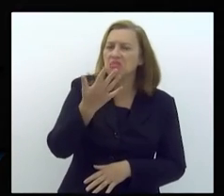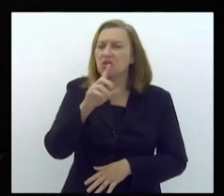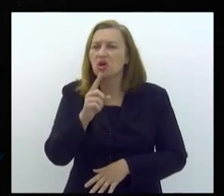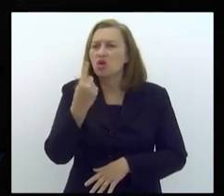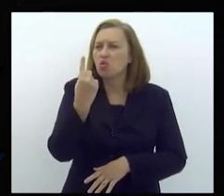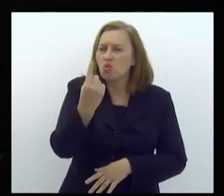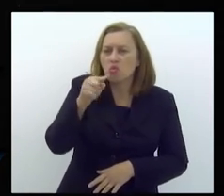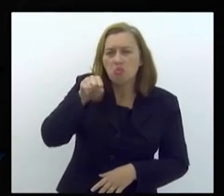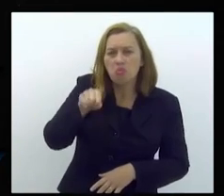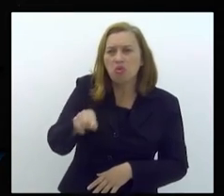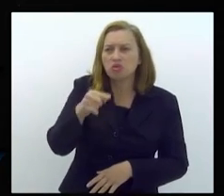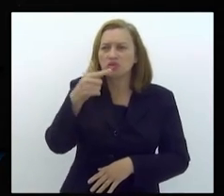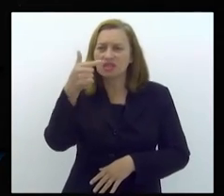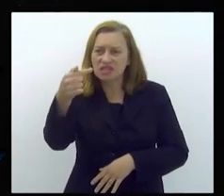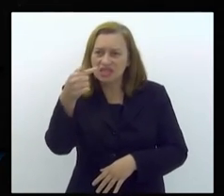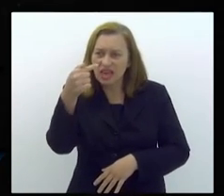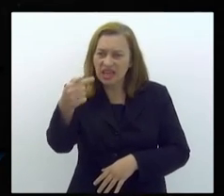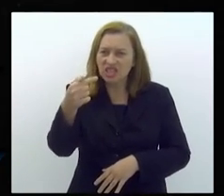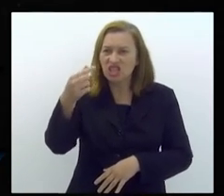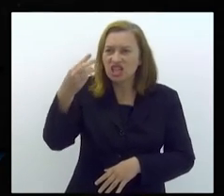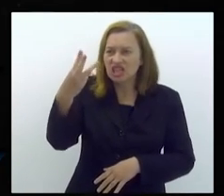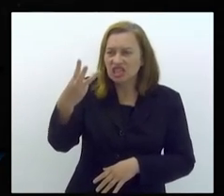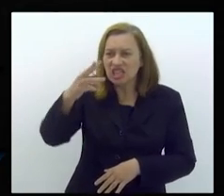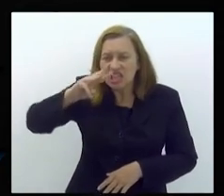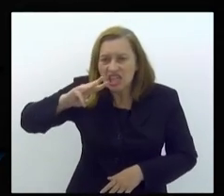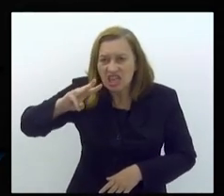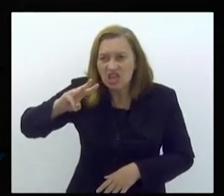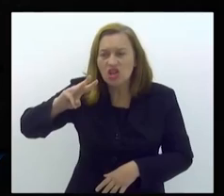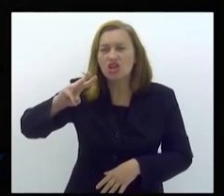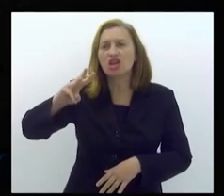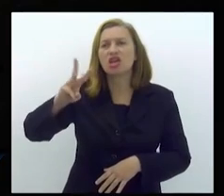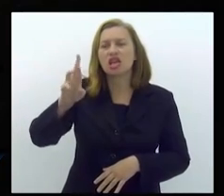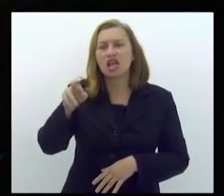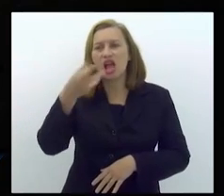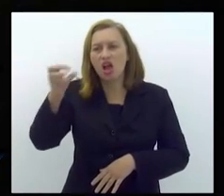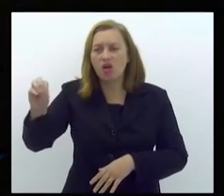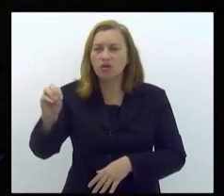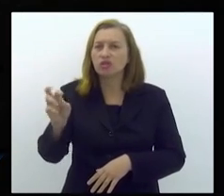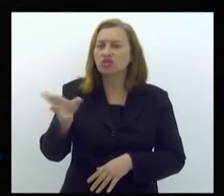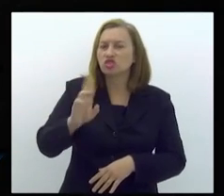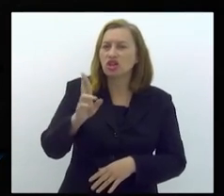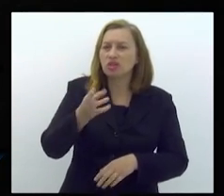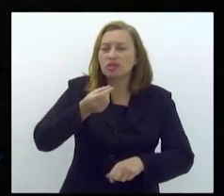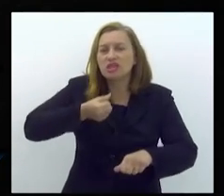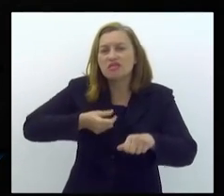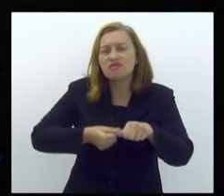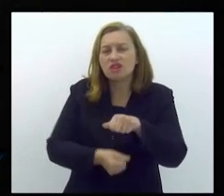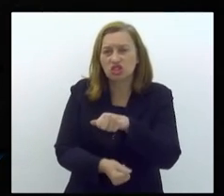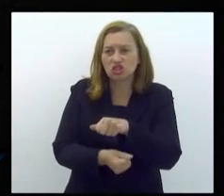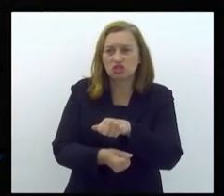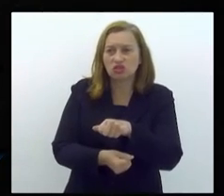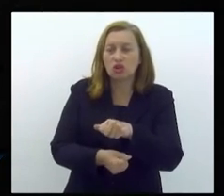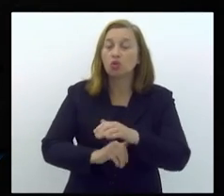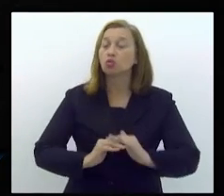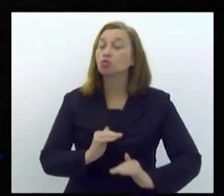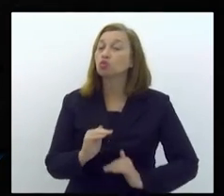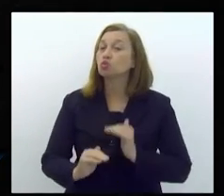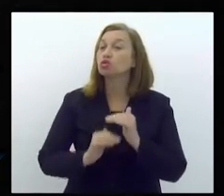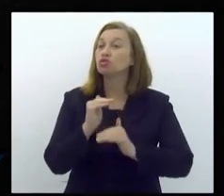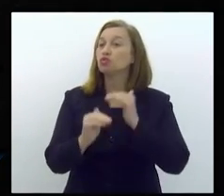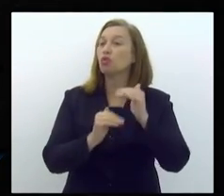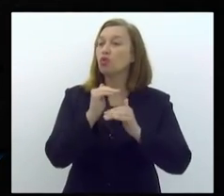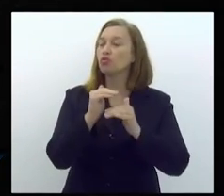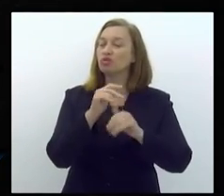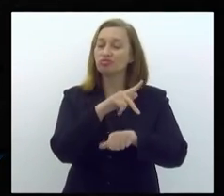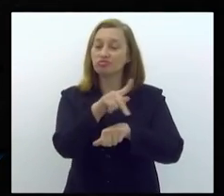1.7 trilhão de reais para ser investidos no desenvolvimento do